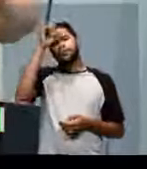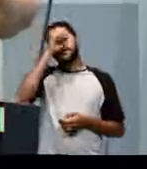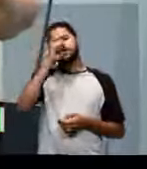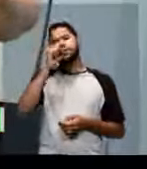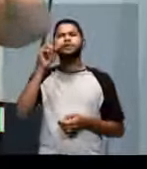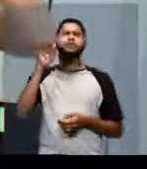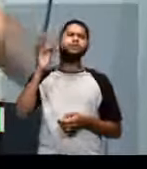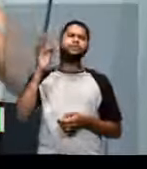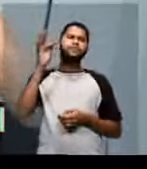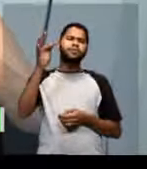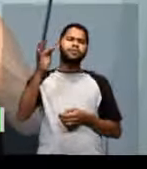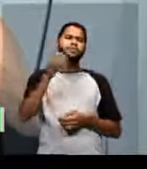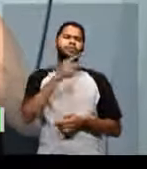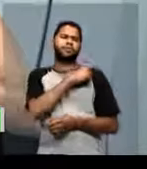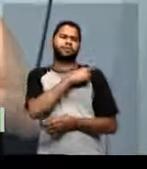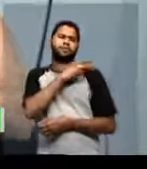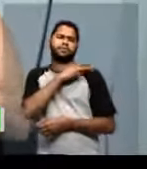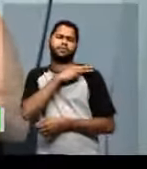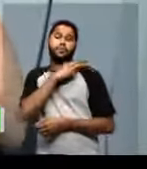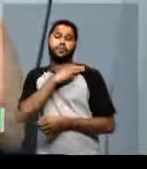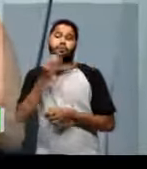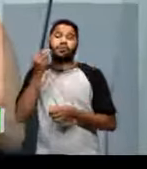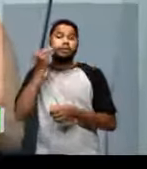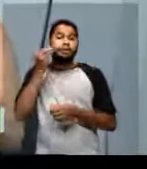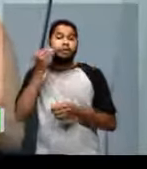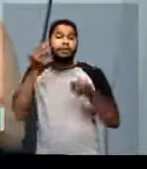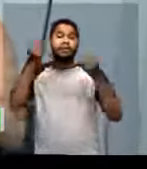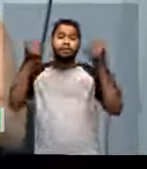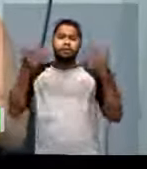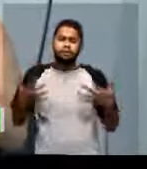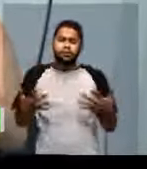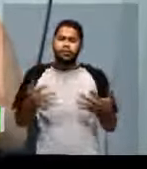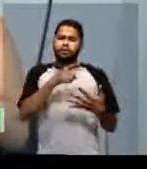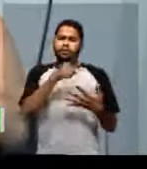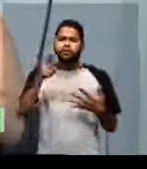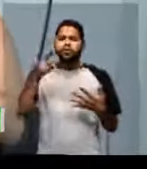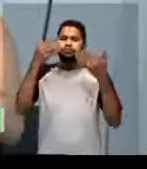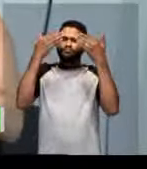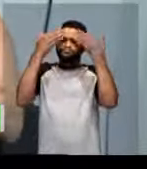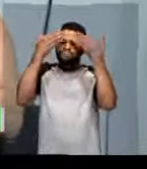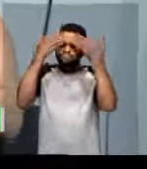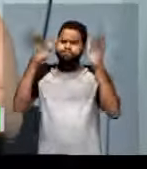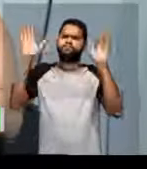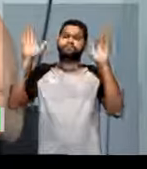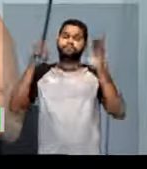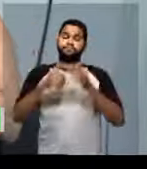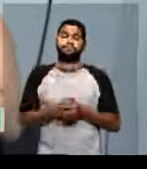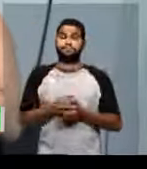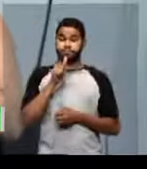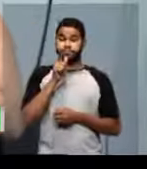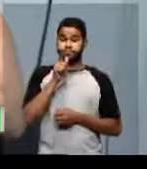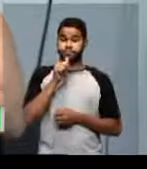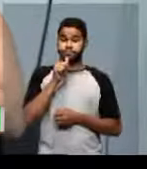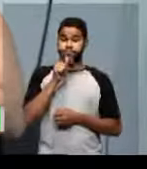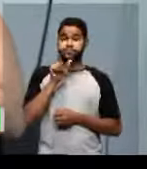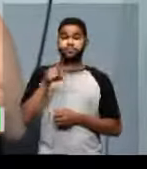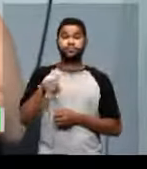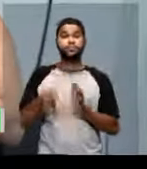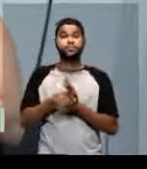lá no ensino médio. Então, eu vou tentar explicar para você de forma que você possa entender, tá? A água é uma